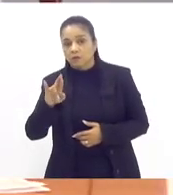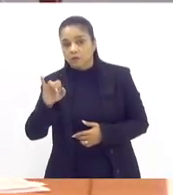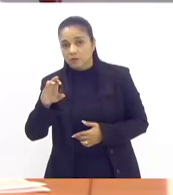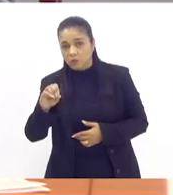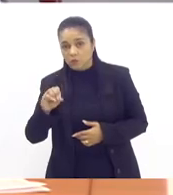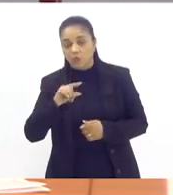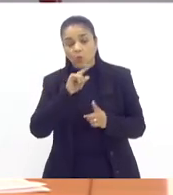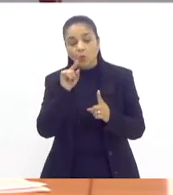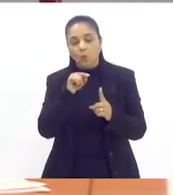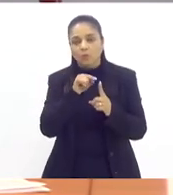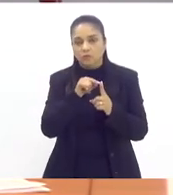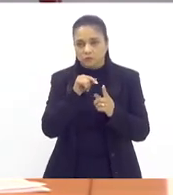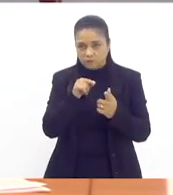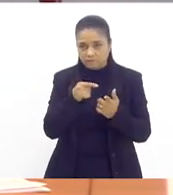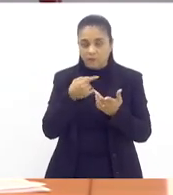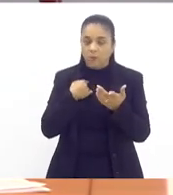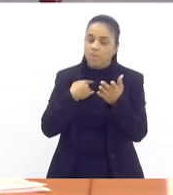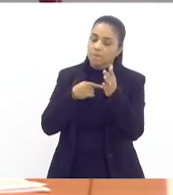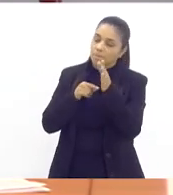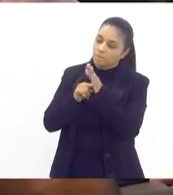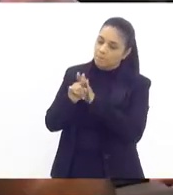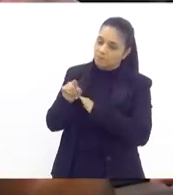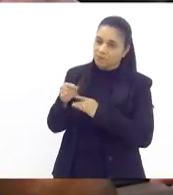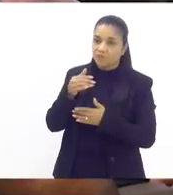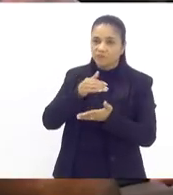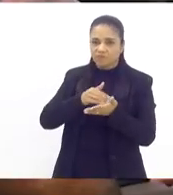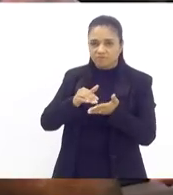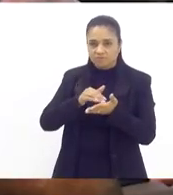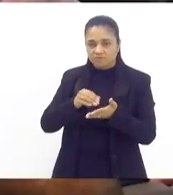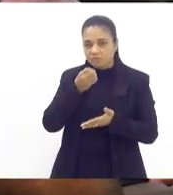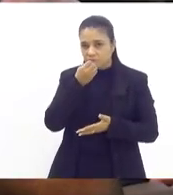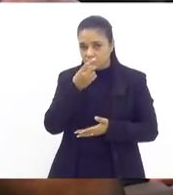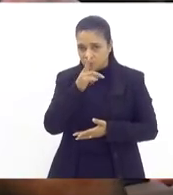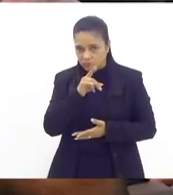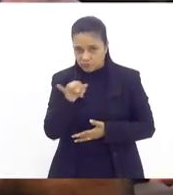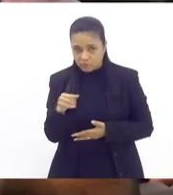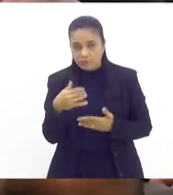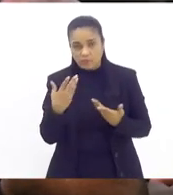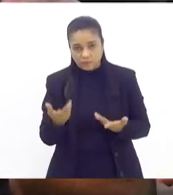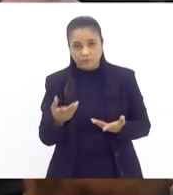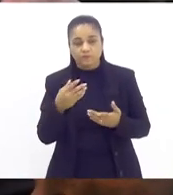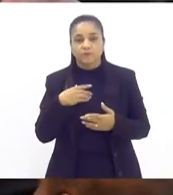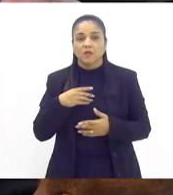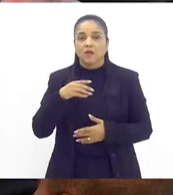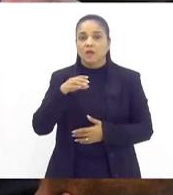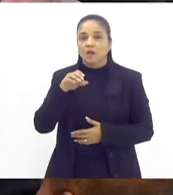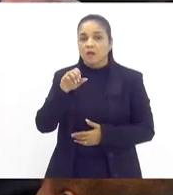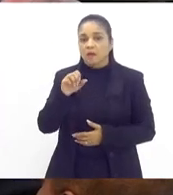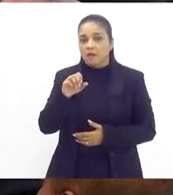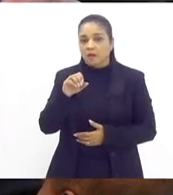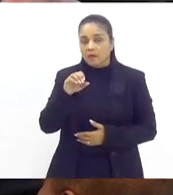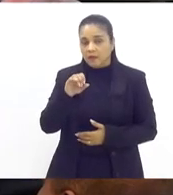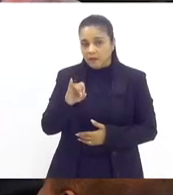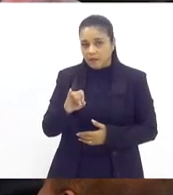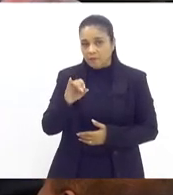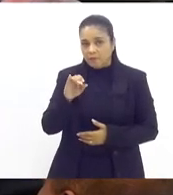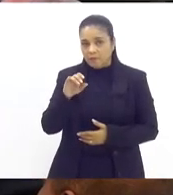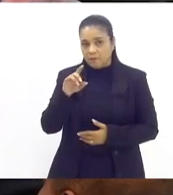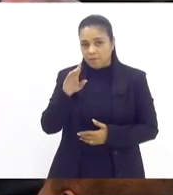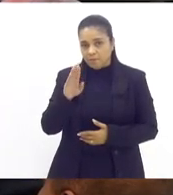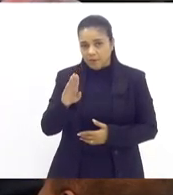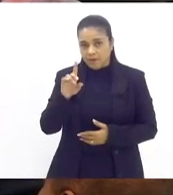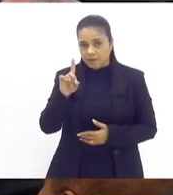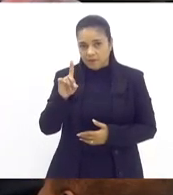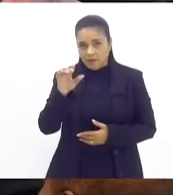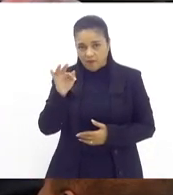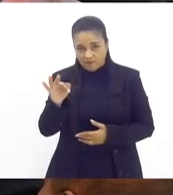Objetivo, por favor. Secretário, bom dia, obrigado. Bom, a BDF externou em nota pública uma preocupação muito grande com relação